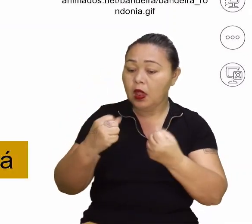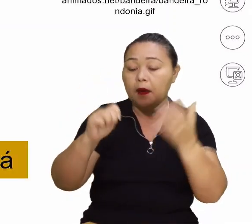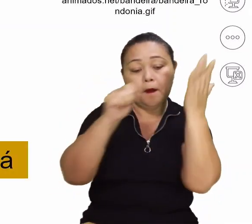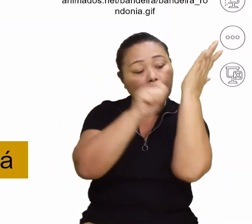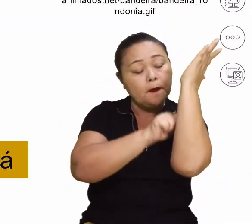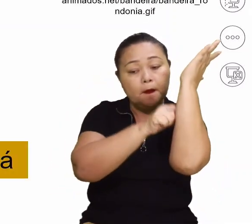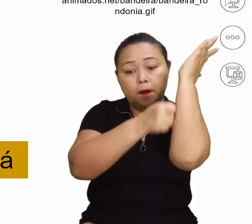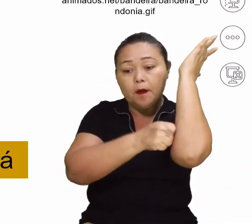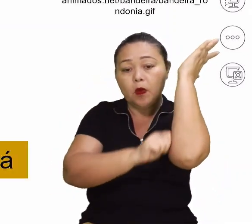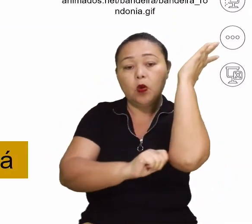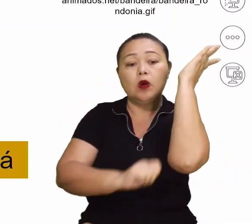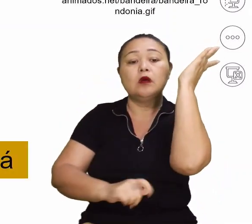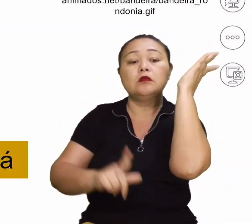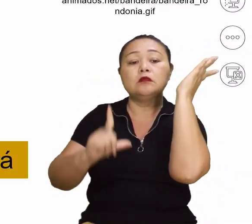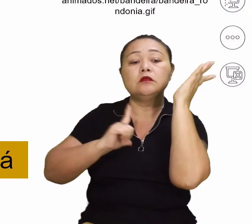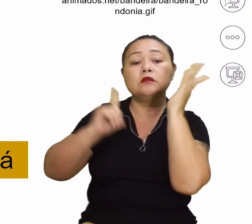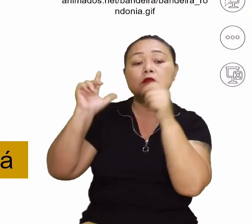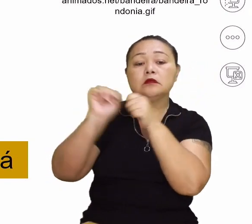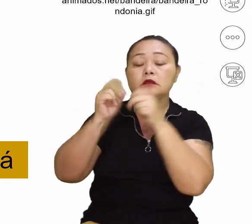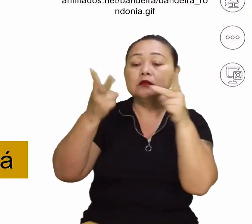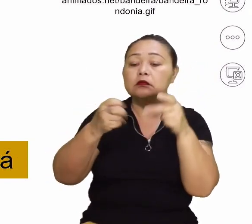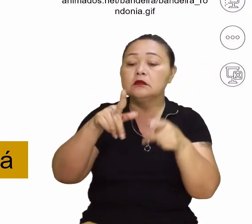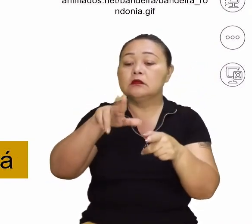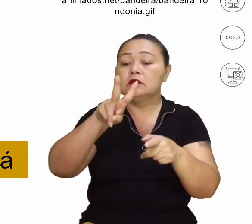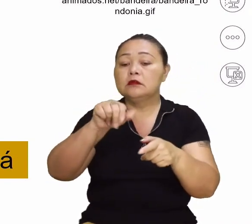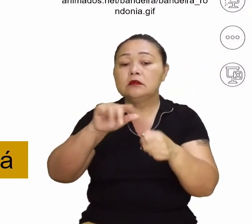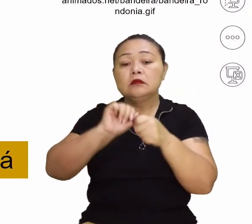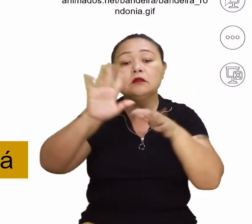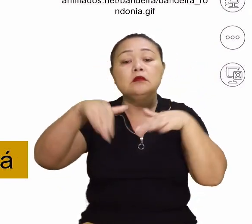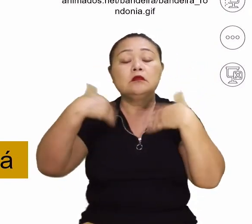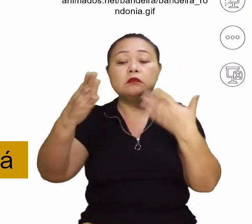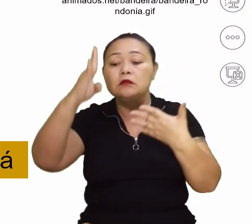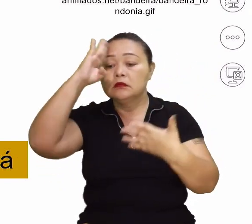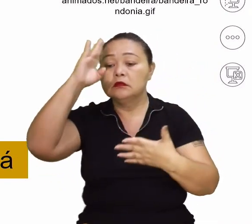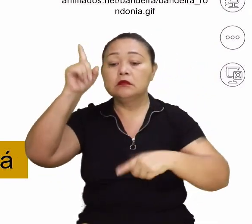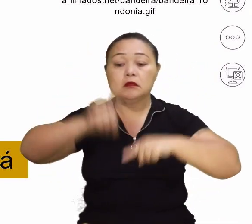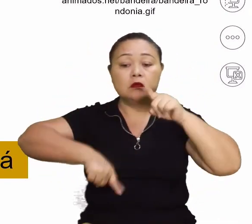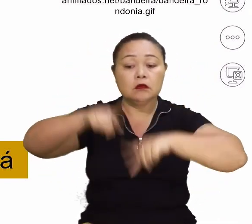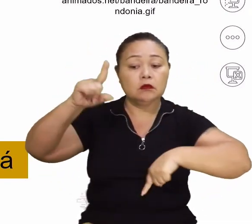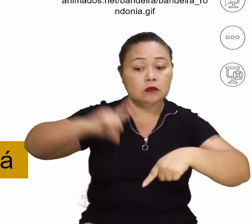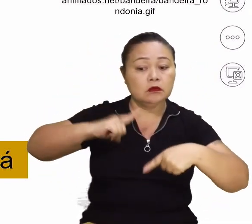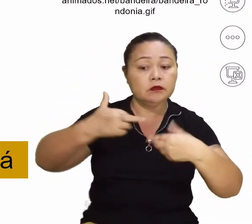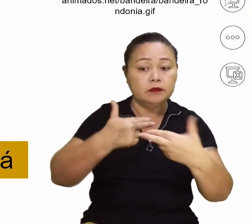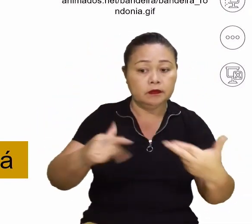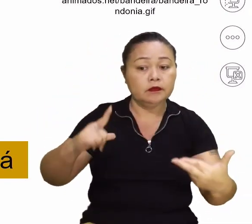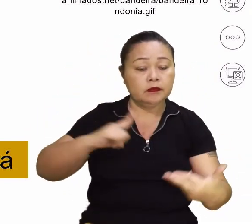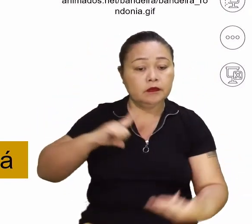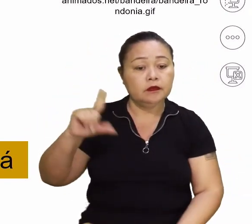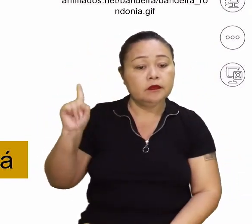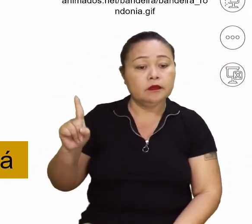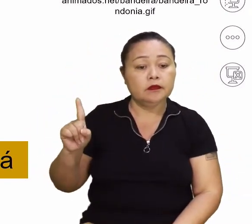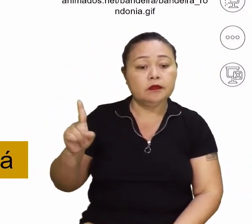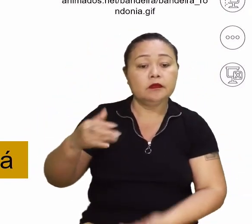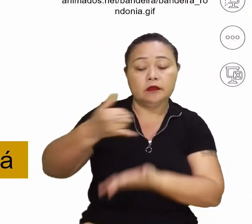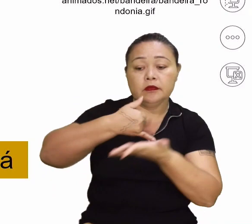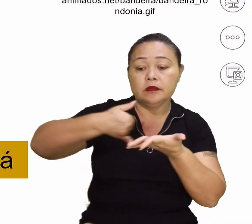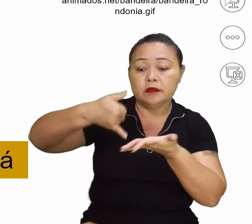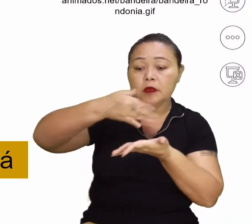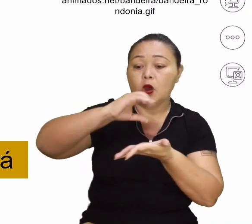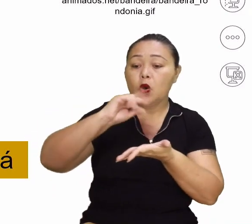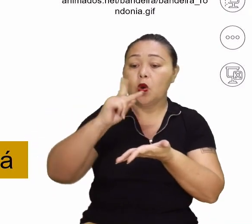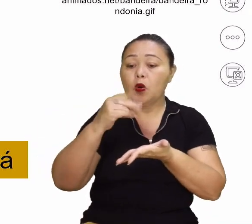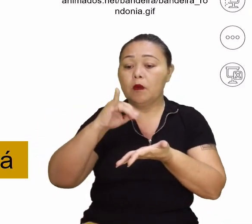Bem, extrativismo vegetal em Rondônia. Quais são os principais produtos? Óleo de